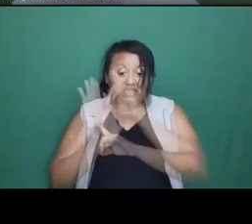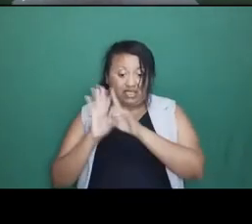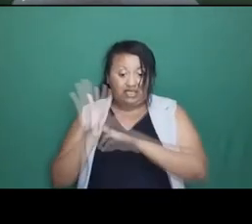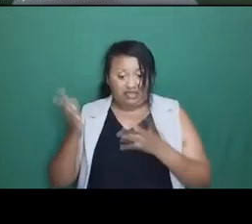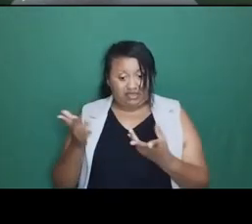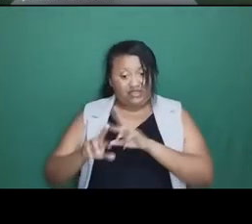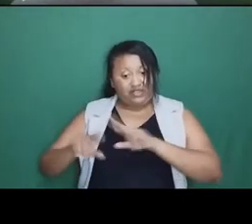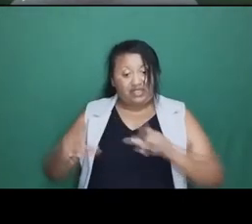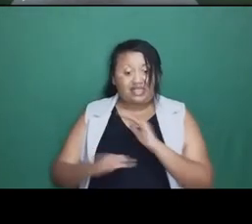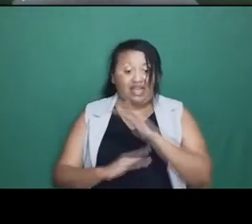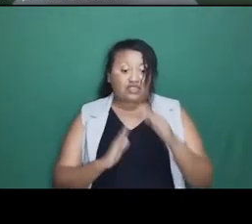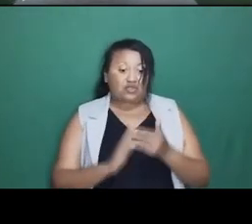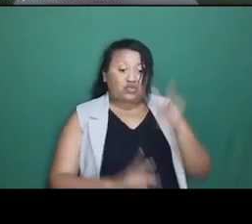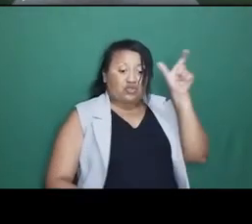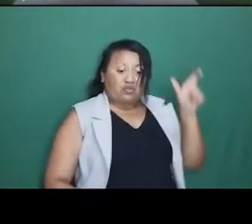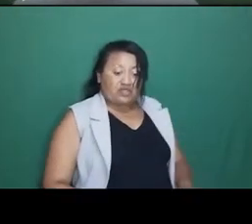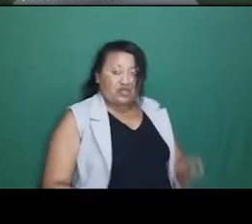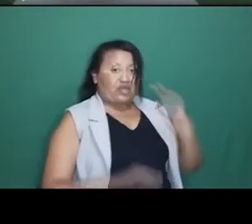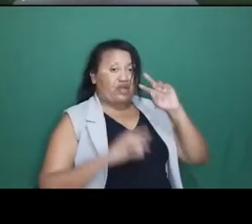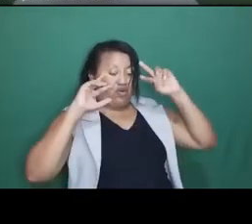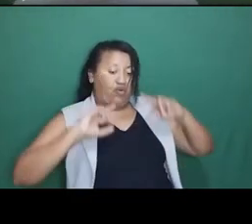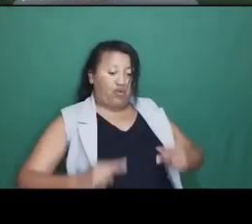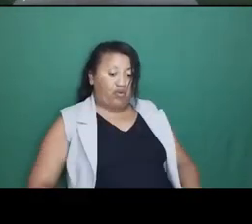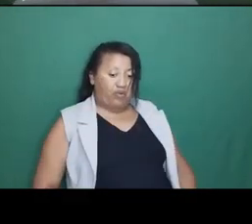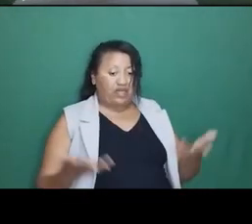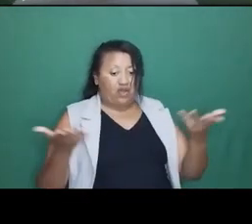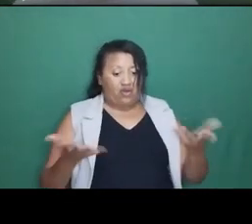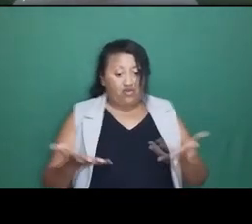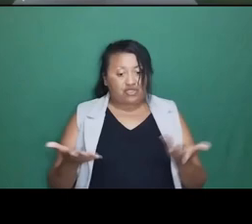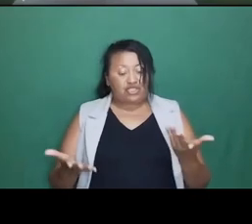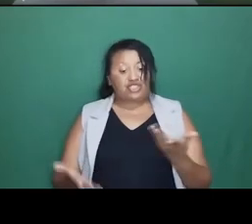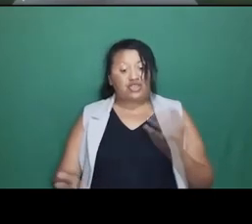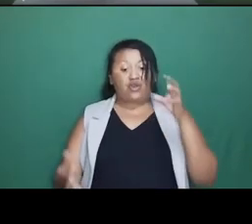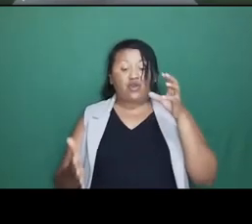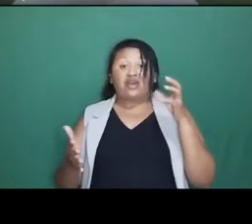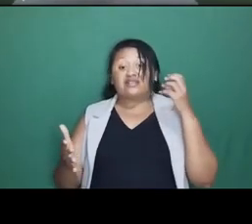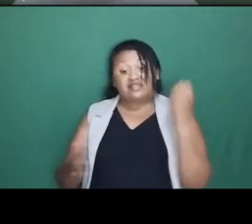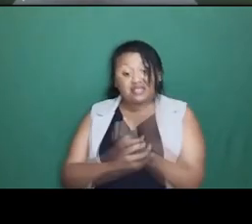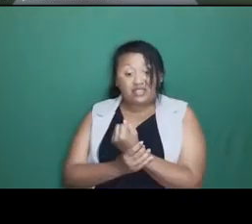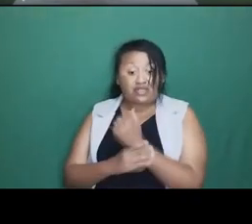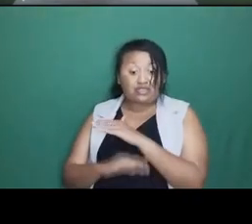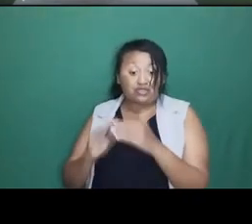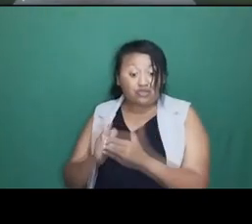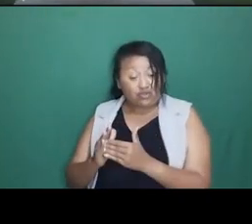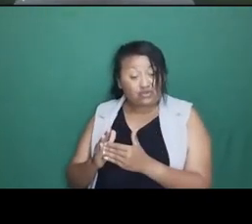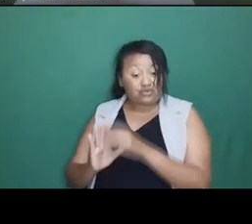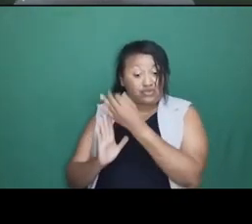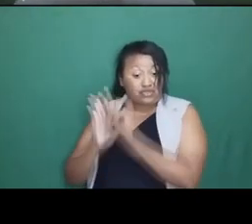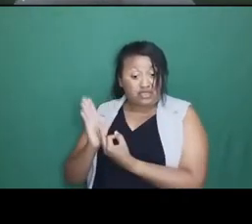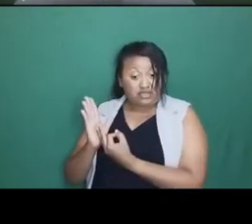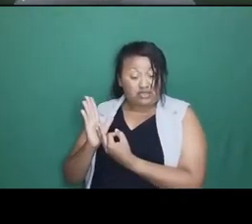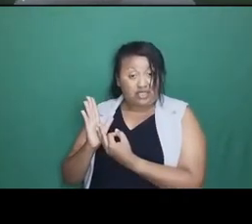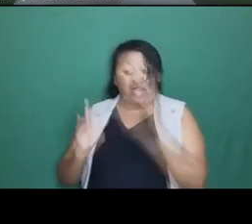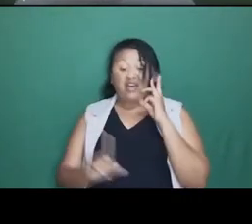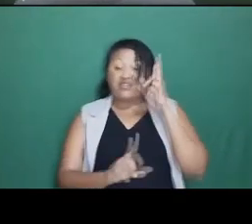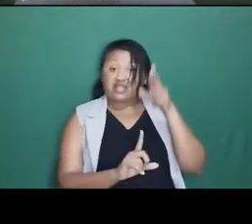inerente a toda pessoa humana que hoje estão efetivados em todos os textos textos referente aos direitos